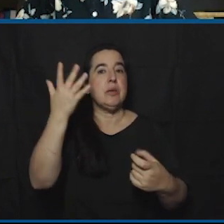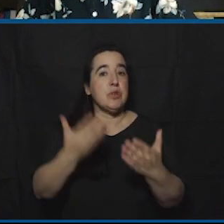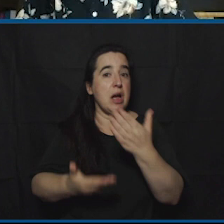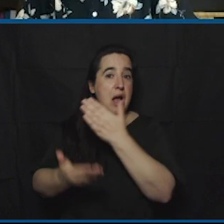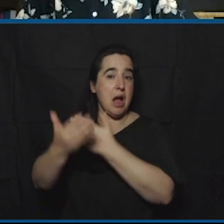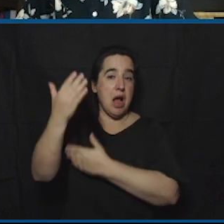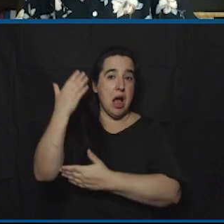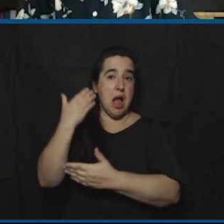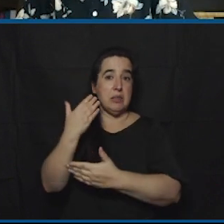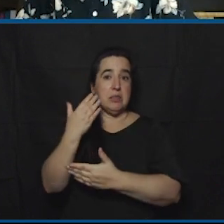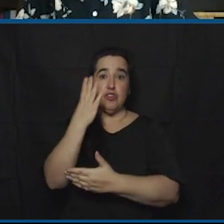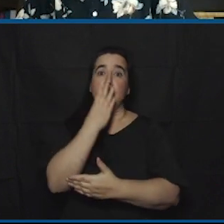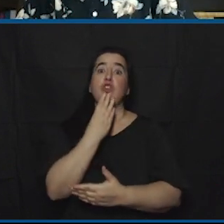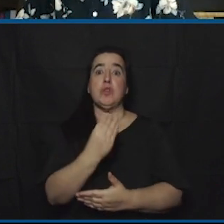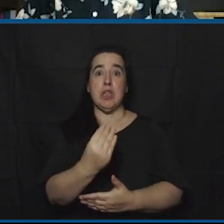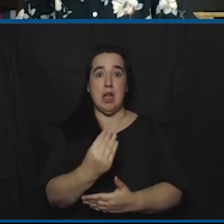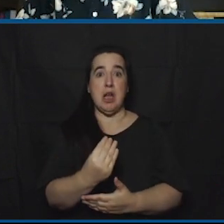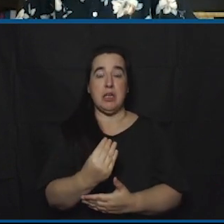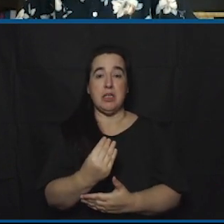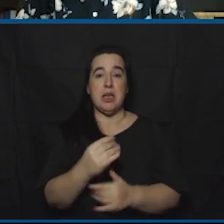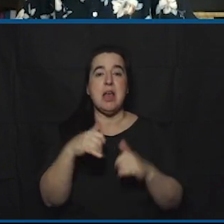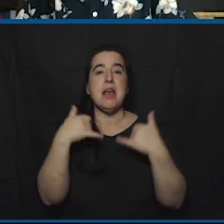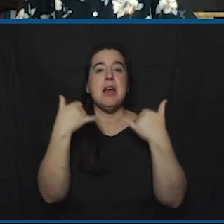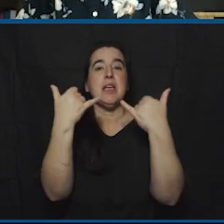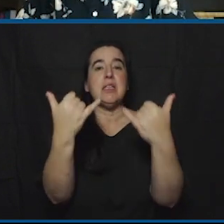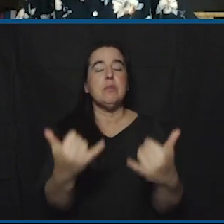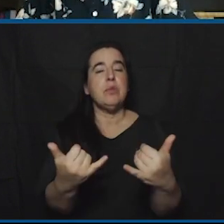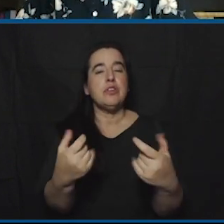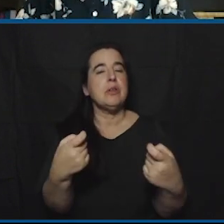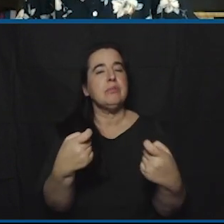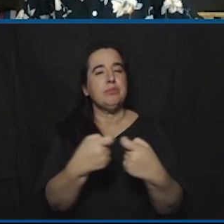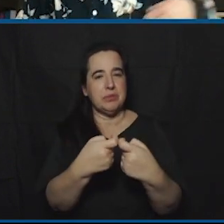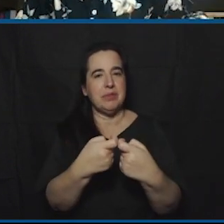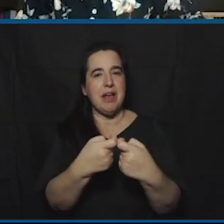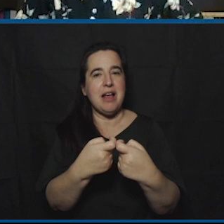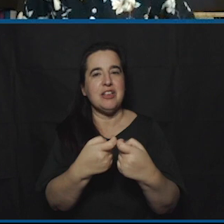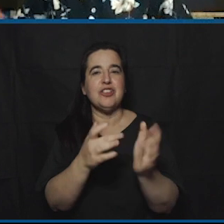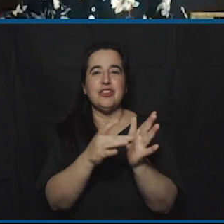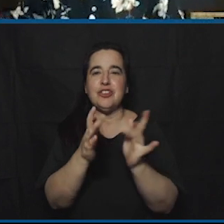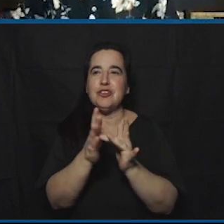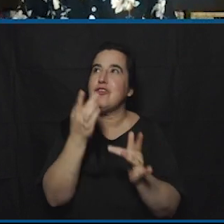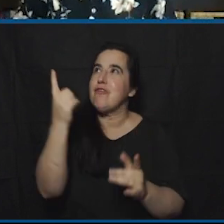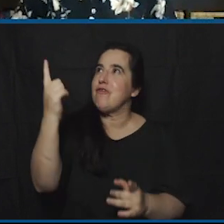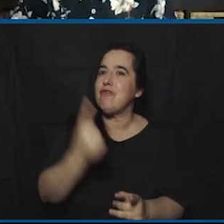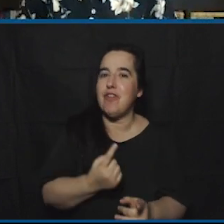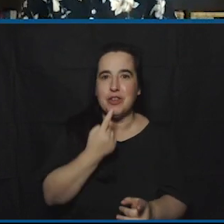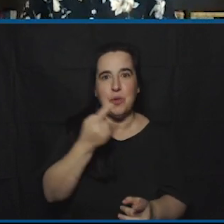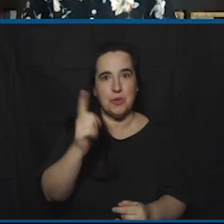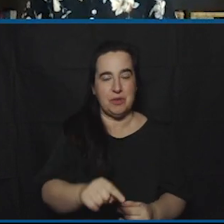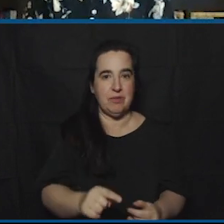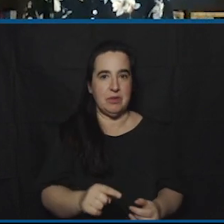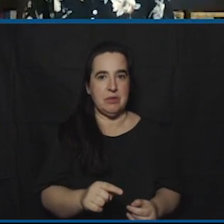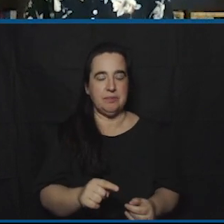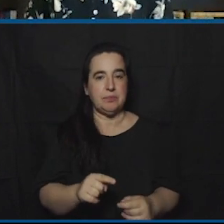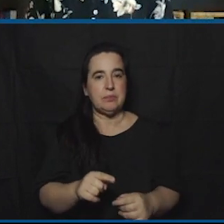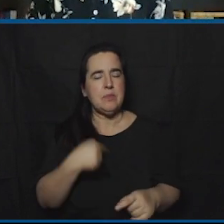viver, de Jerusalém, e depois vai fazer uma aplicação à sua segunda vinda. Por isso, naquilo